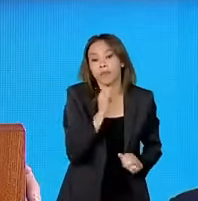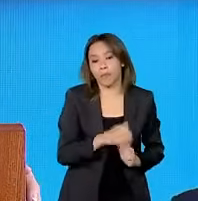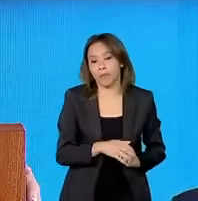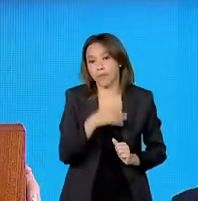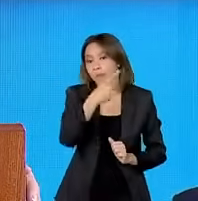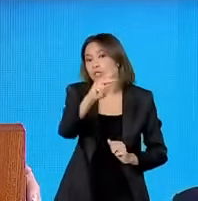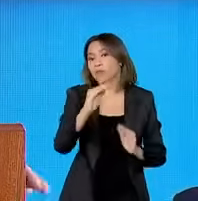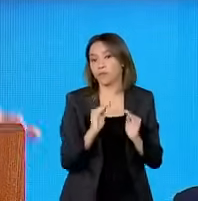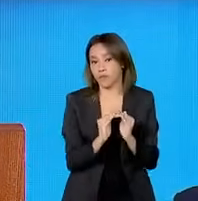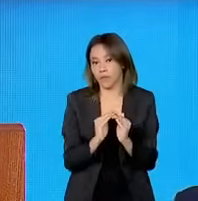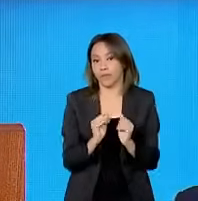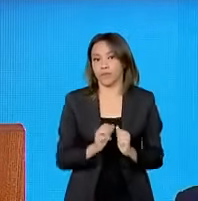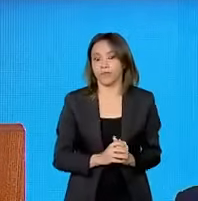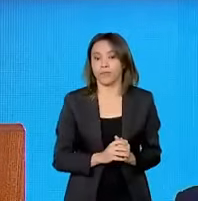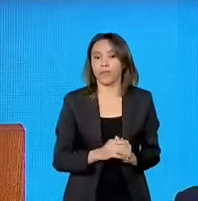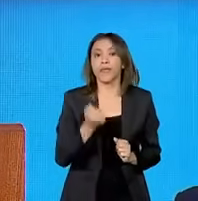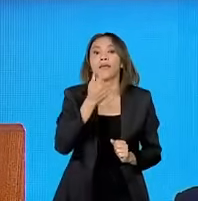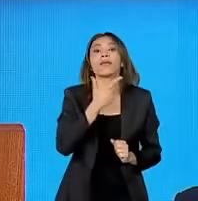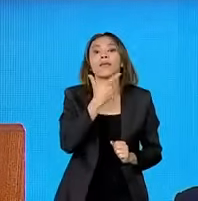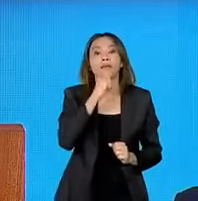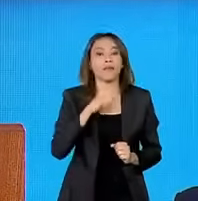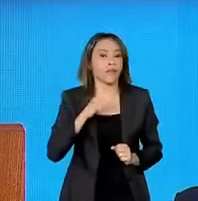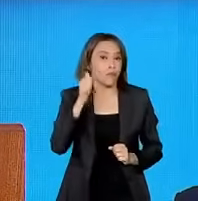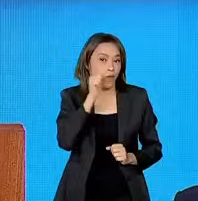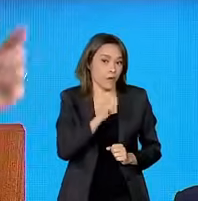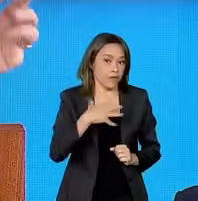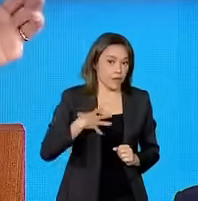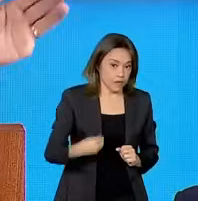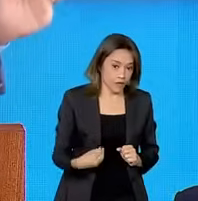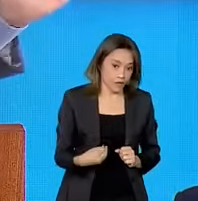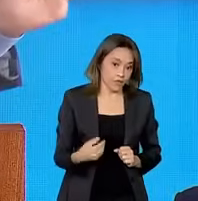de vocês, quem tem mulher e filhos,